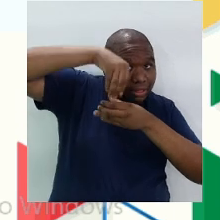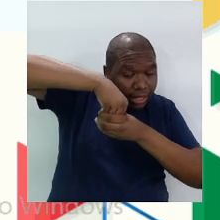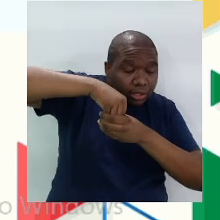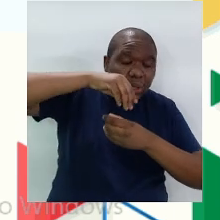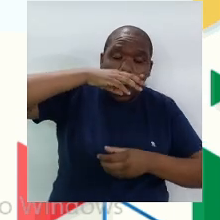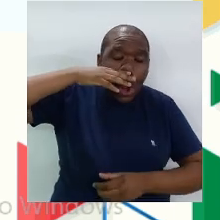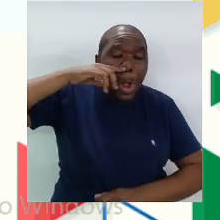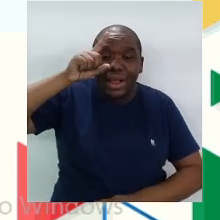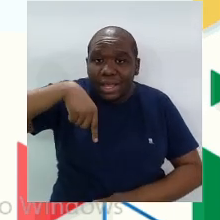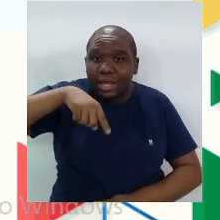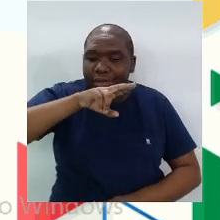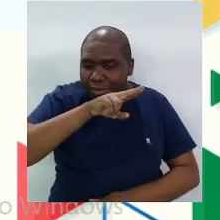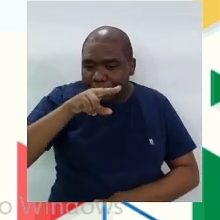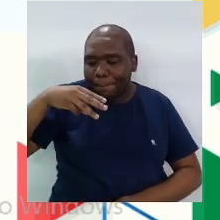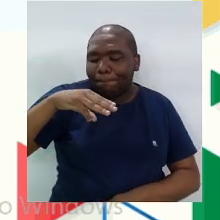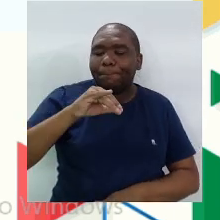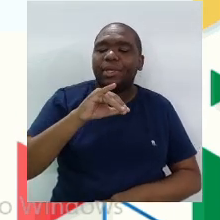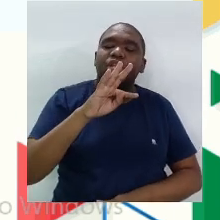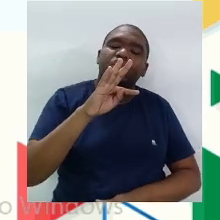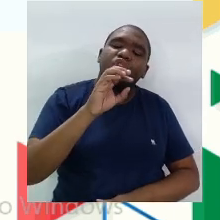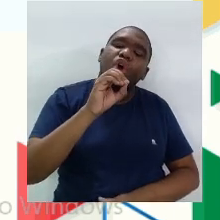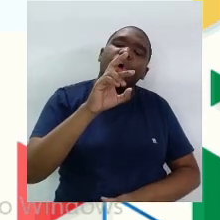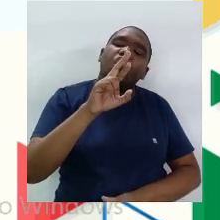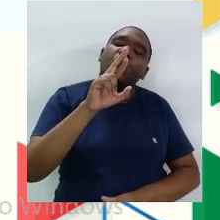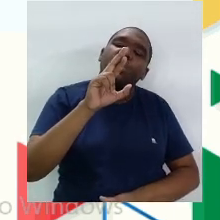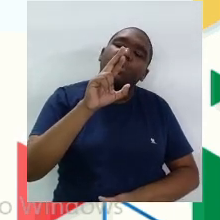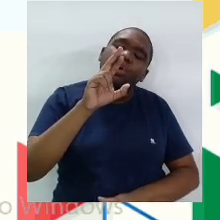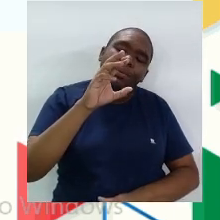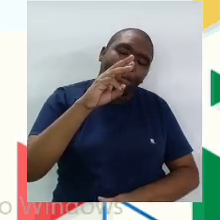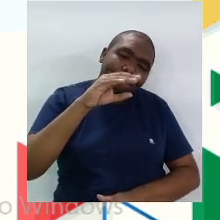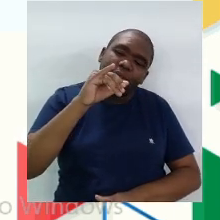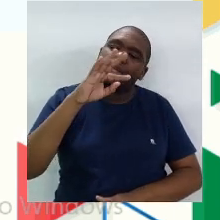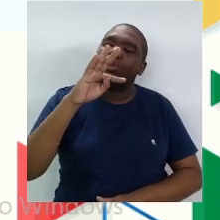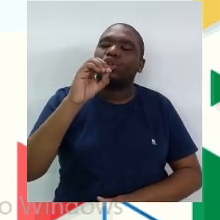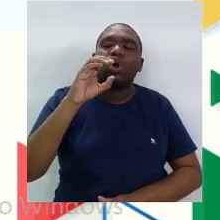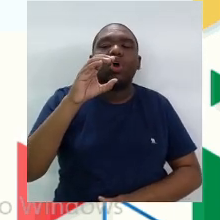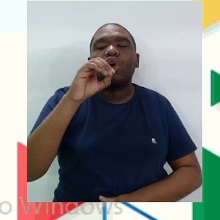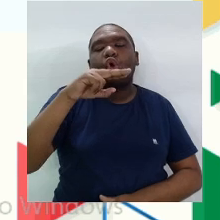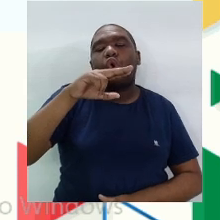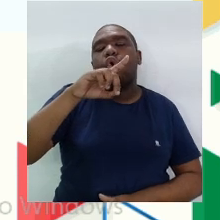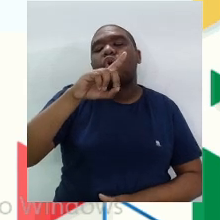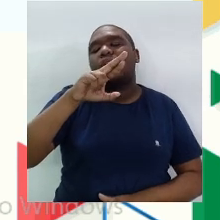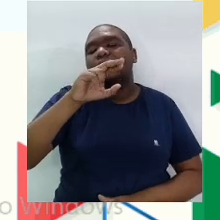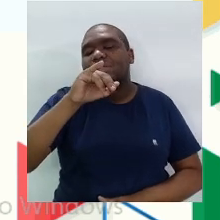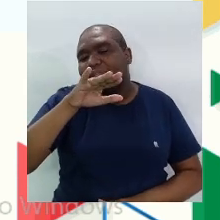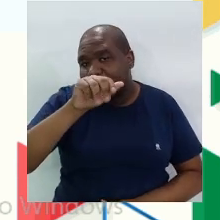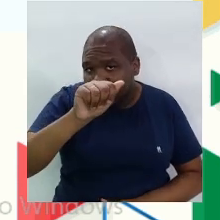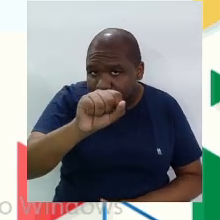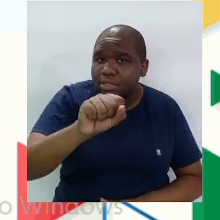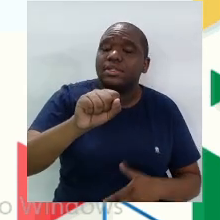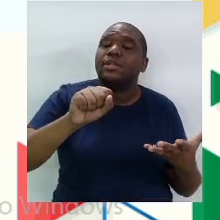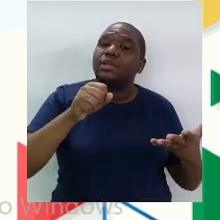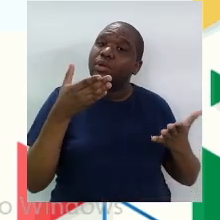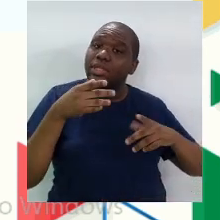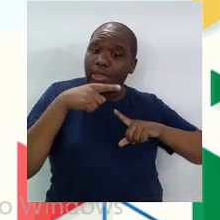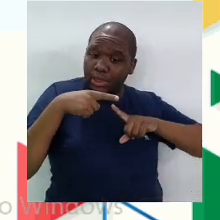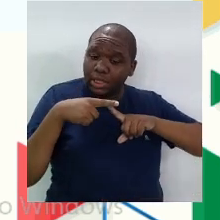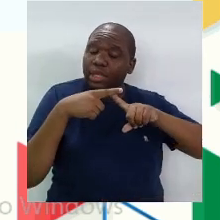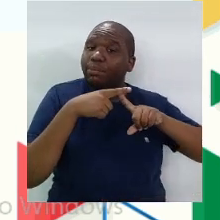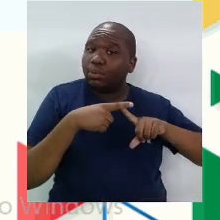de mitocôndria. E vai ser justamente nesse processo de respiração celular que a